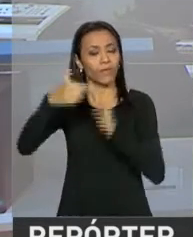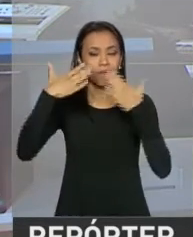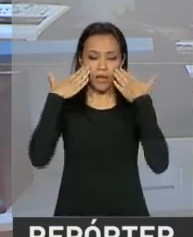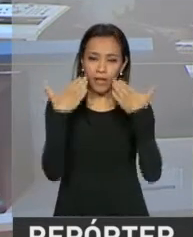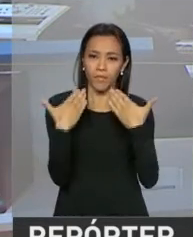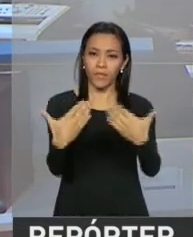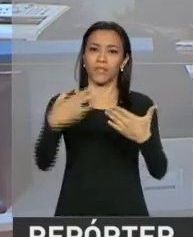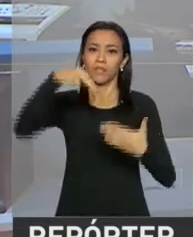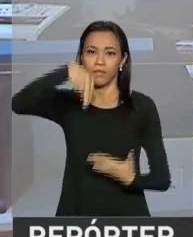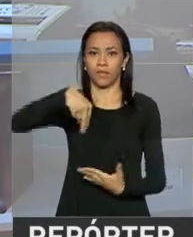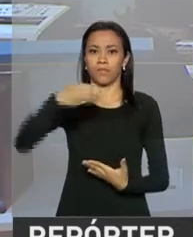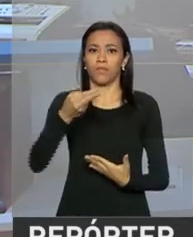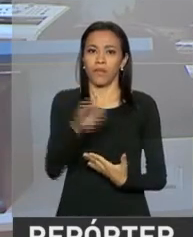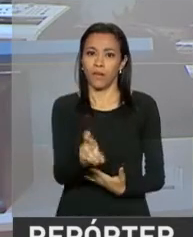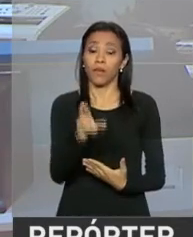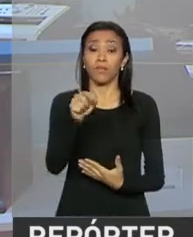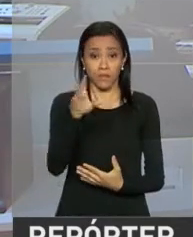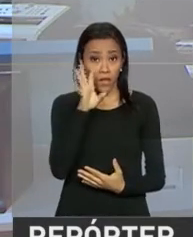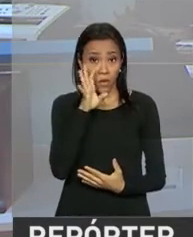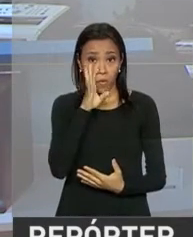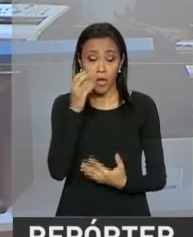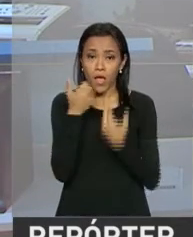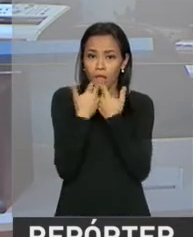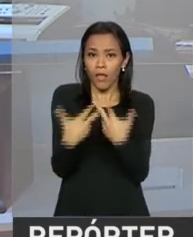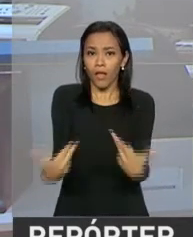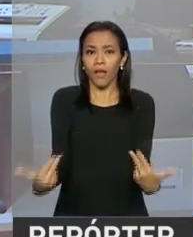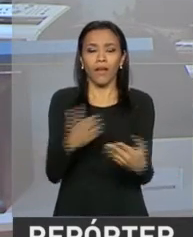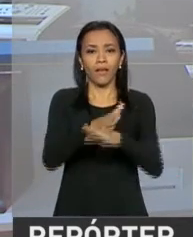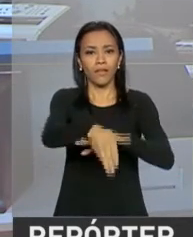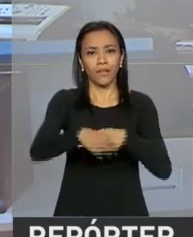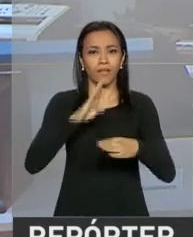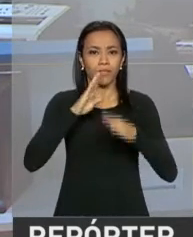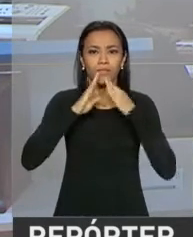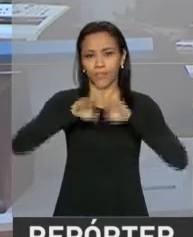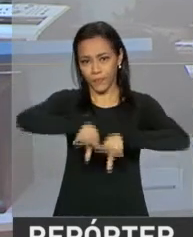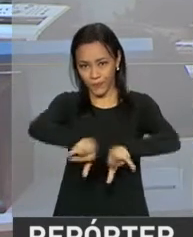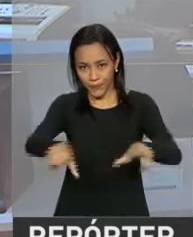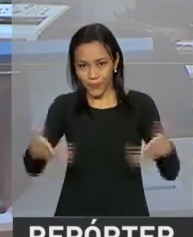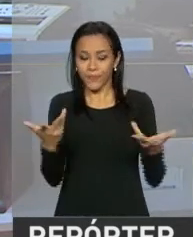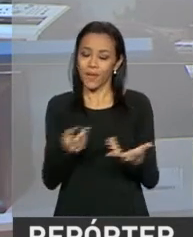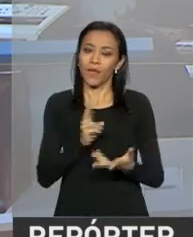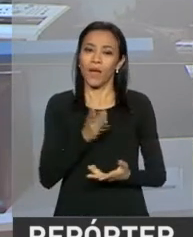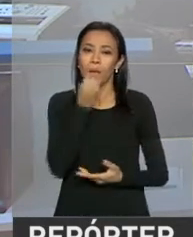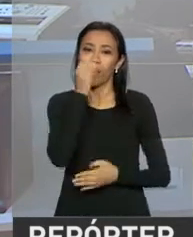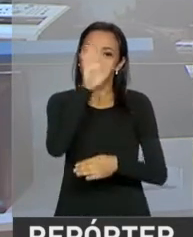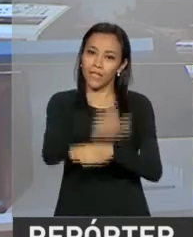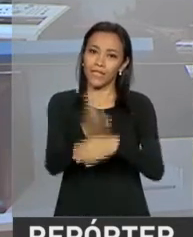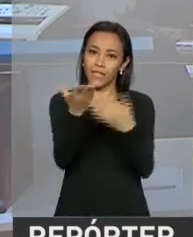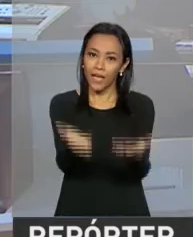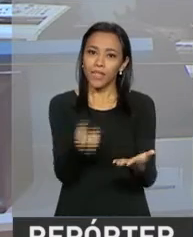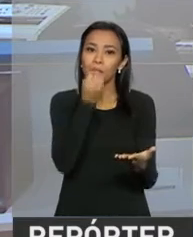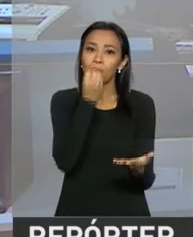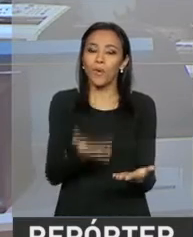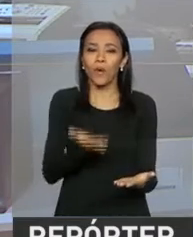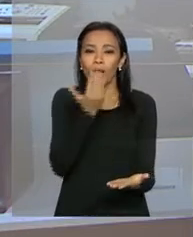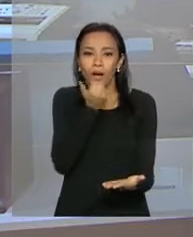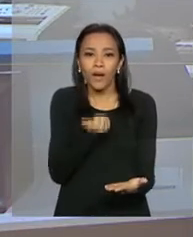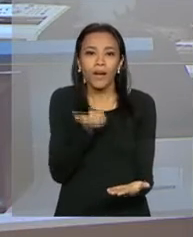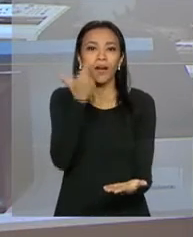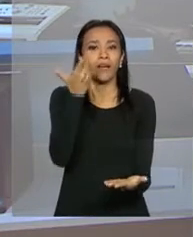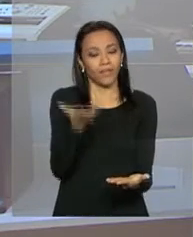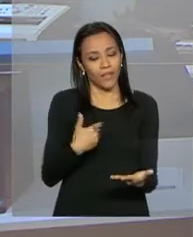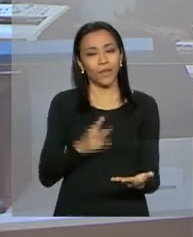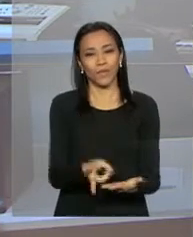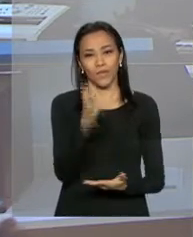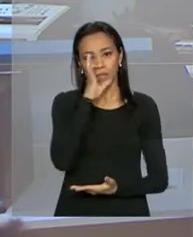repórter nbr acompanhe também as novidades em nossas redes sociais pra você uma boa tarde um bom almoço e continue com